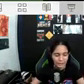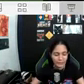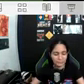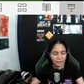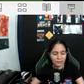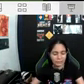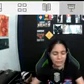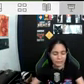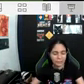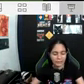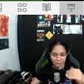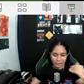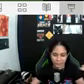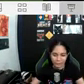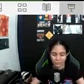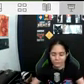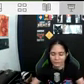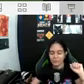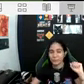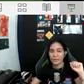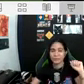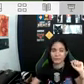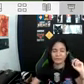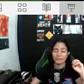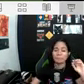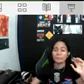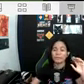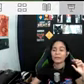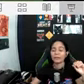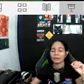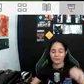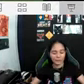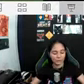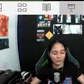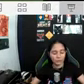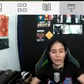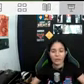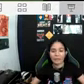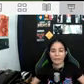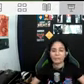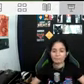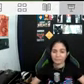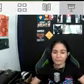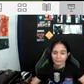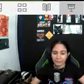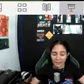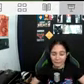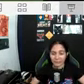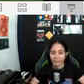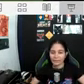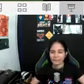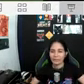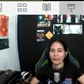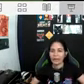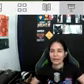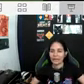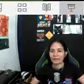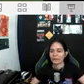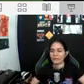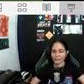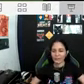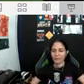só repetir para pegar a continuidade do raciocínio. Então, eu tava falando que a variação